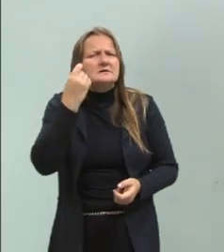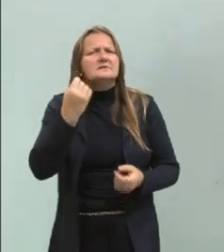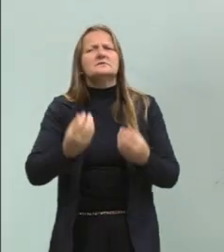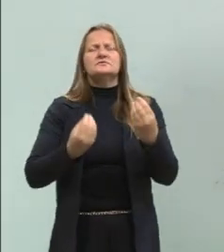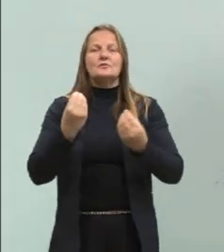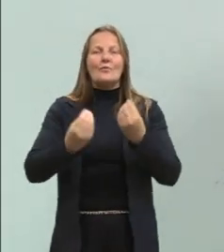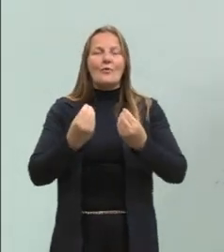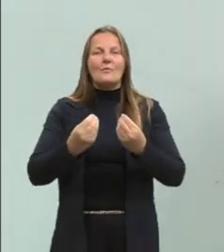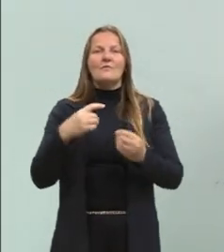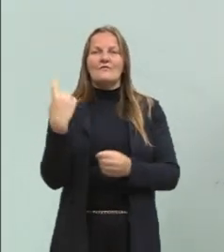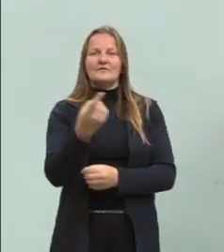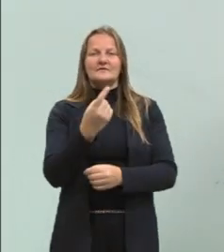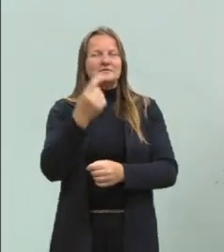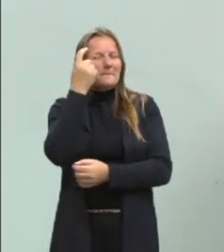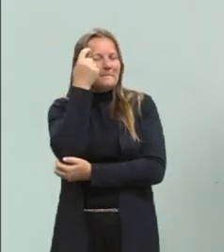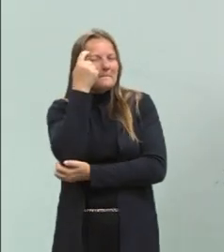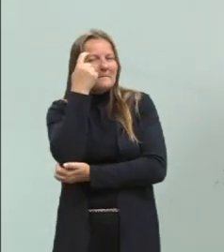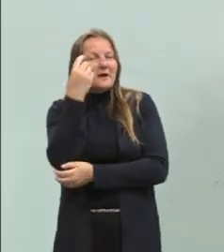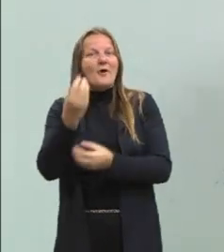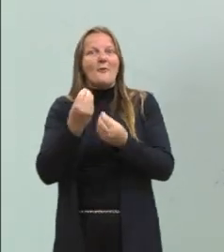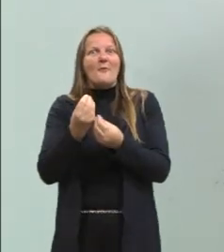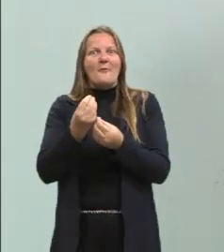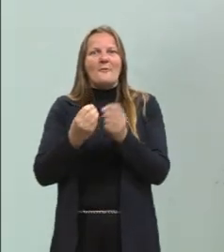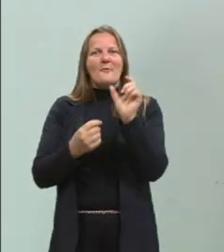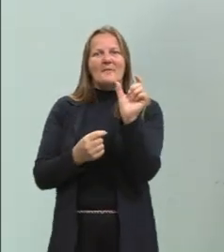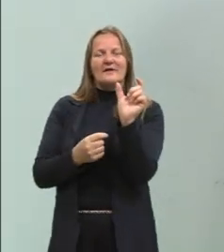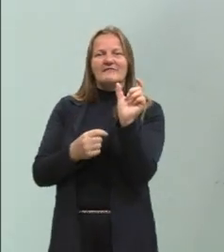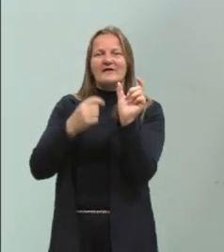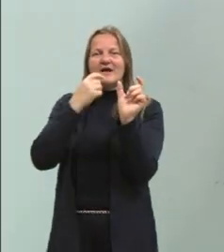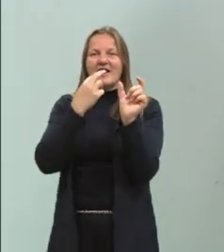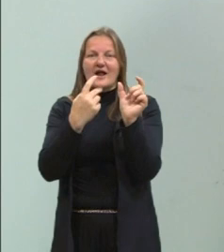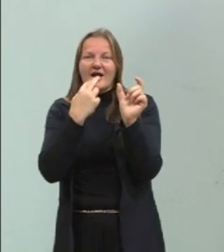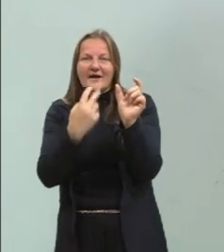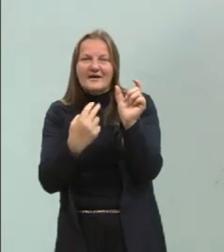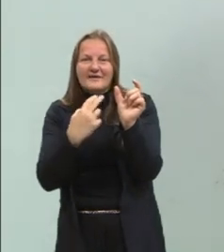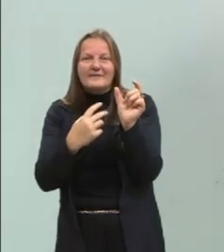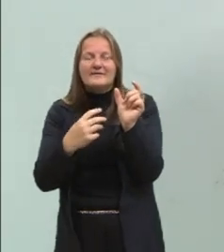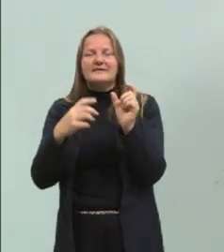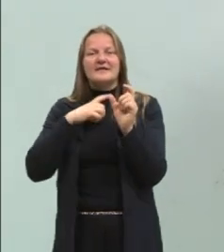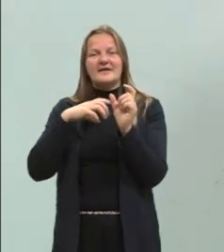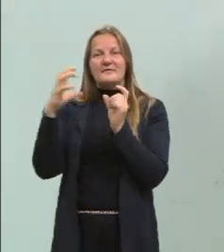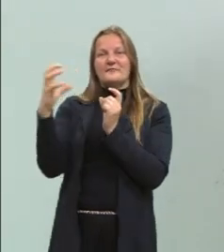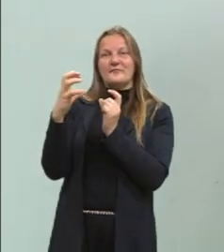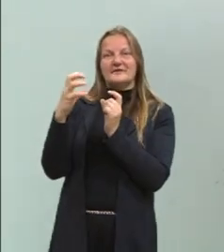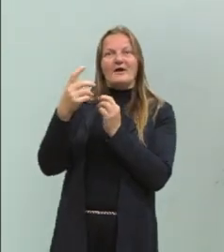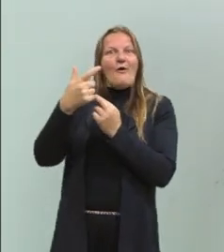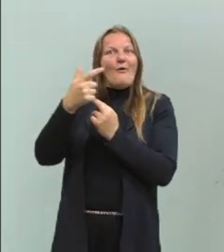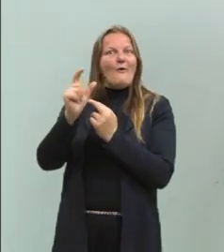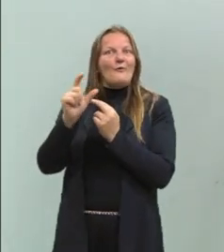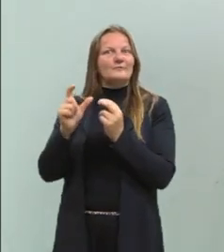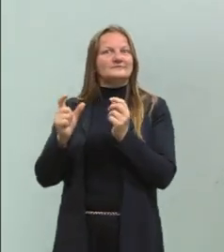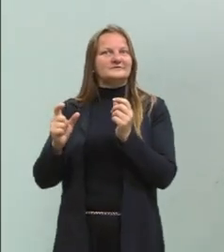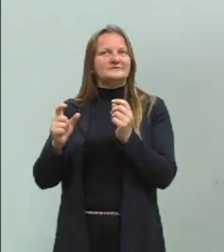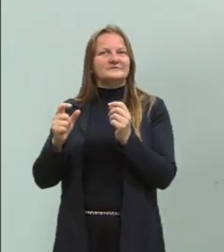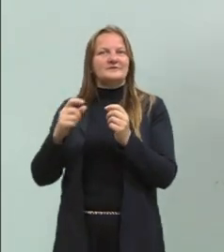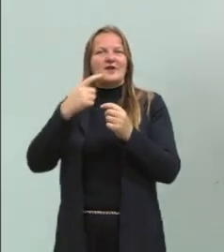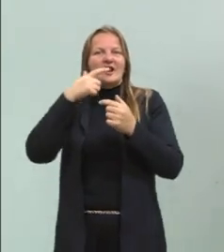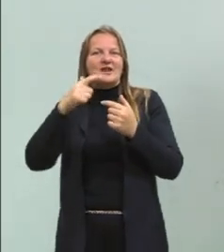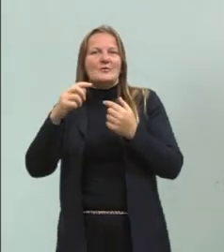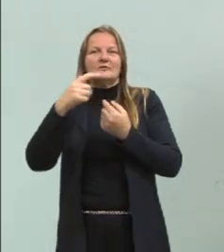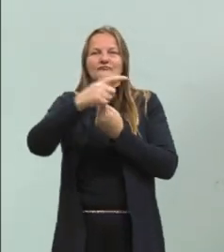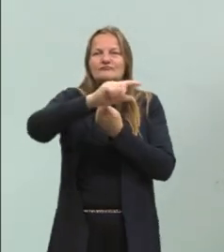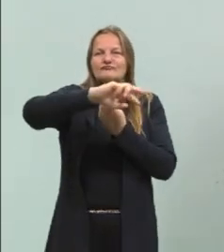gente vocês pararem para pensar o quanto o idioma sofre de influências sofre influências e